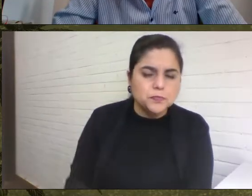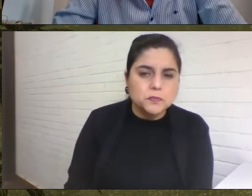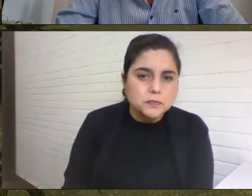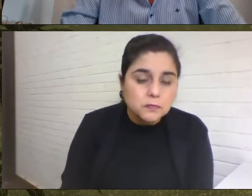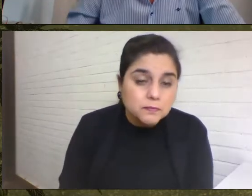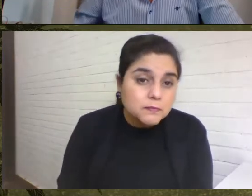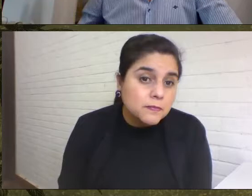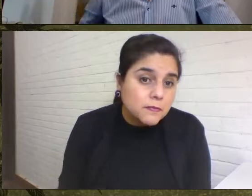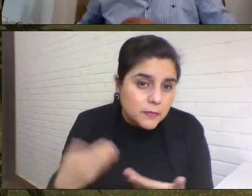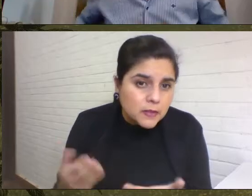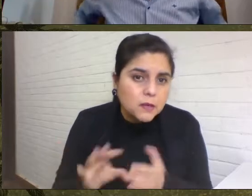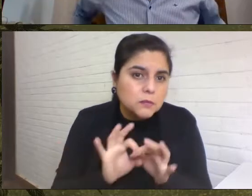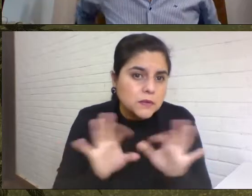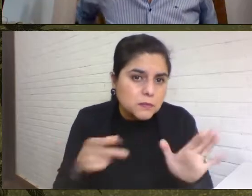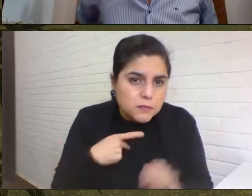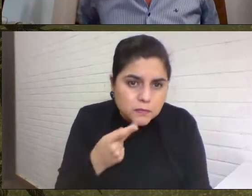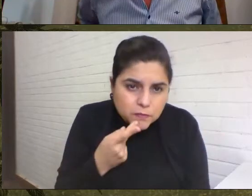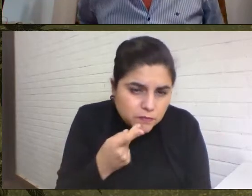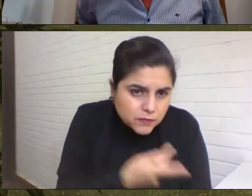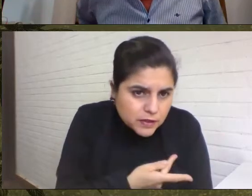Permitam-me dizer que isto é de alguma forma